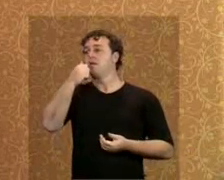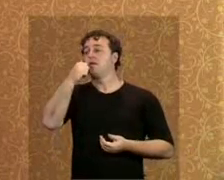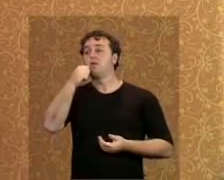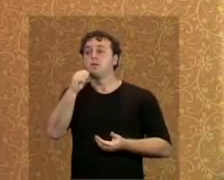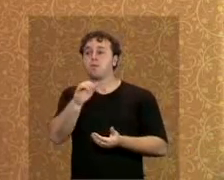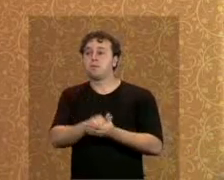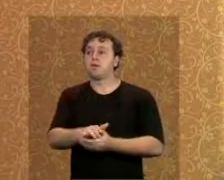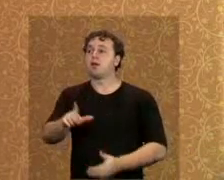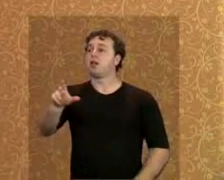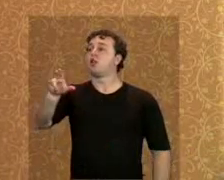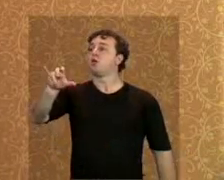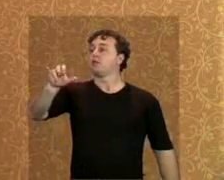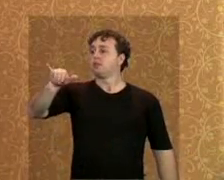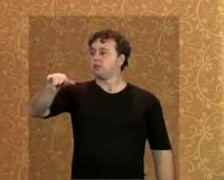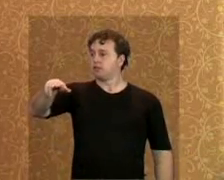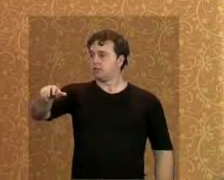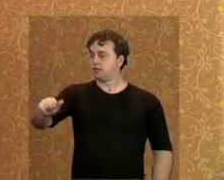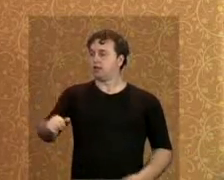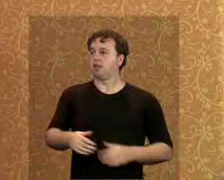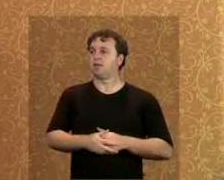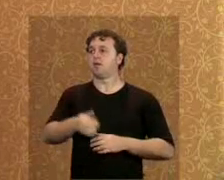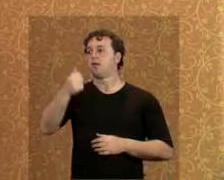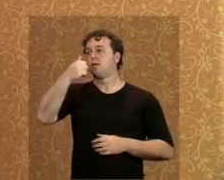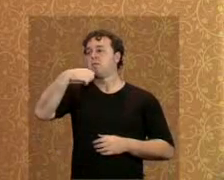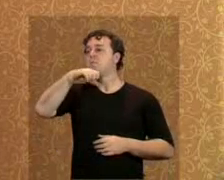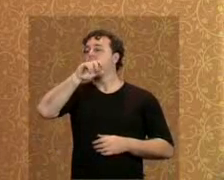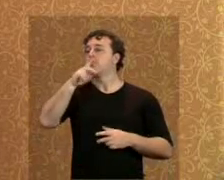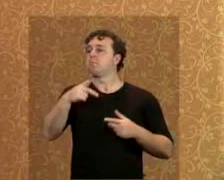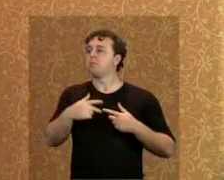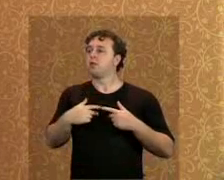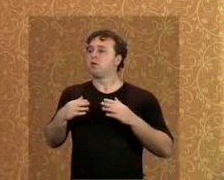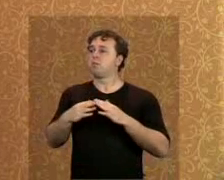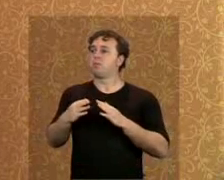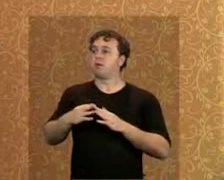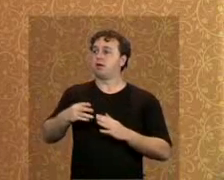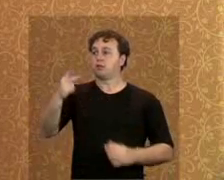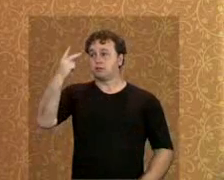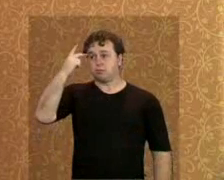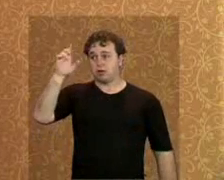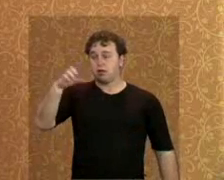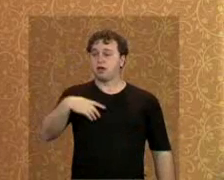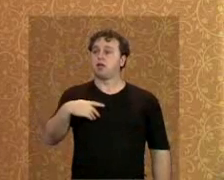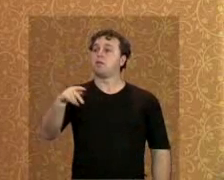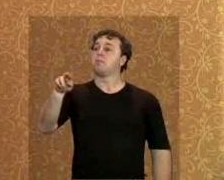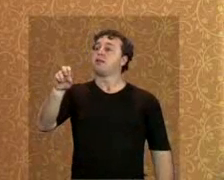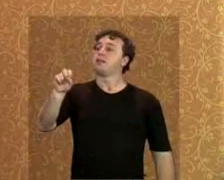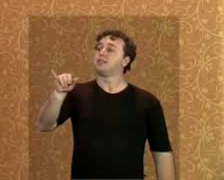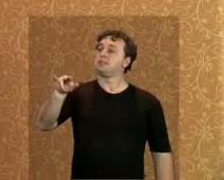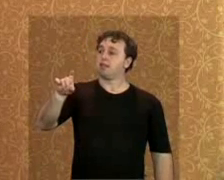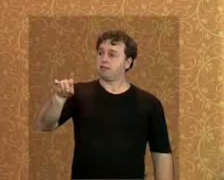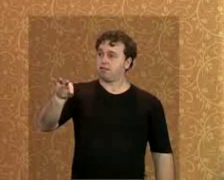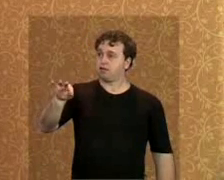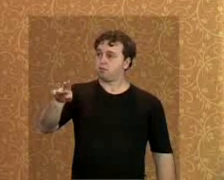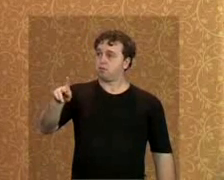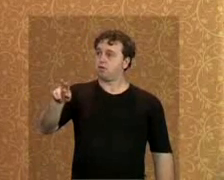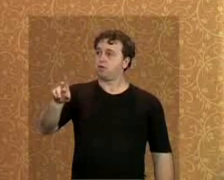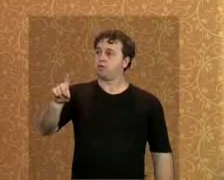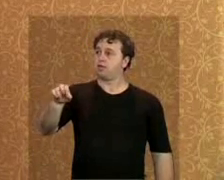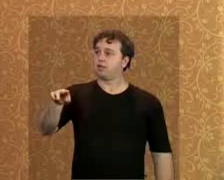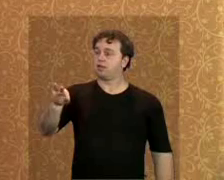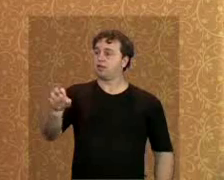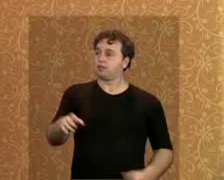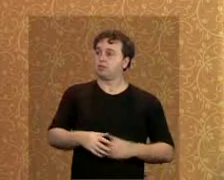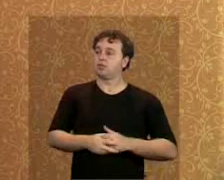Luciana, certo, para minha mãe que mora no estado de São Paulo, porque eu sou de Presidente Prudente. Ah, sim,